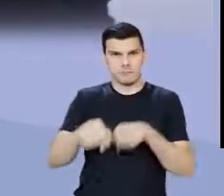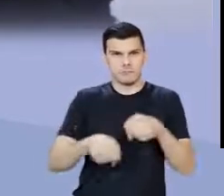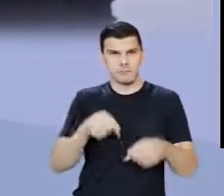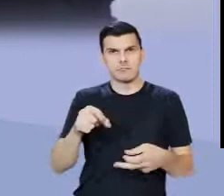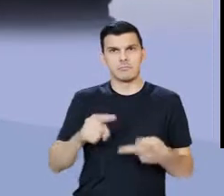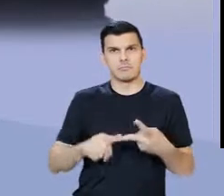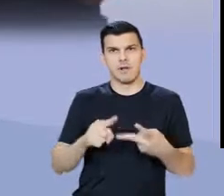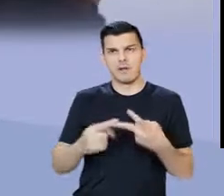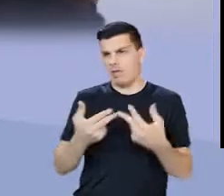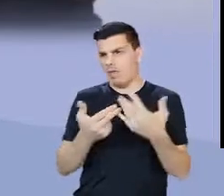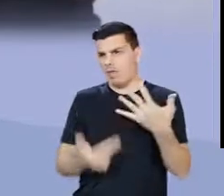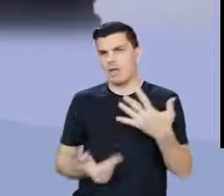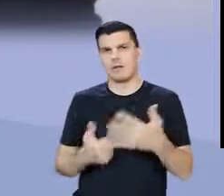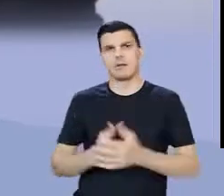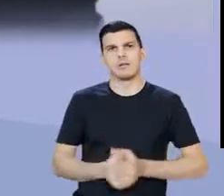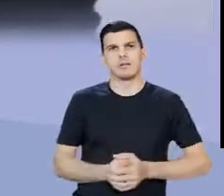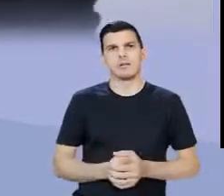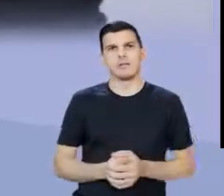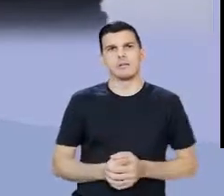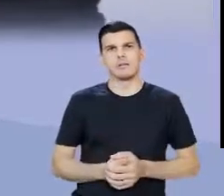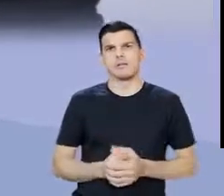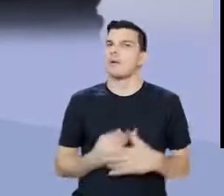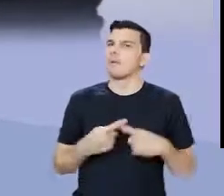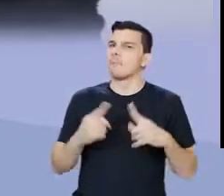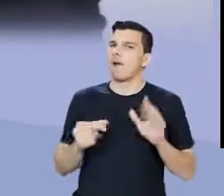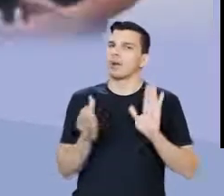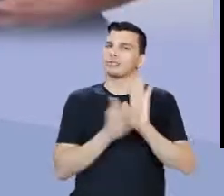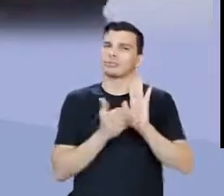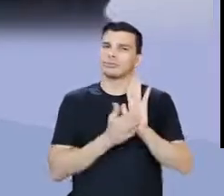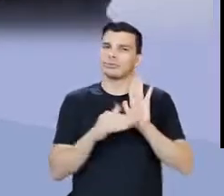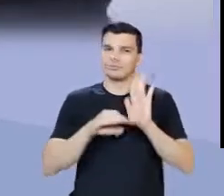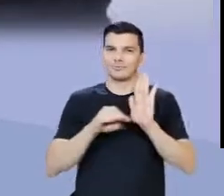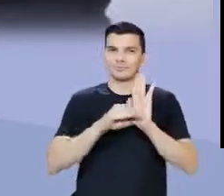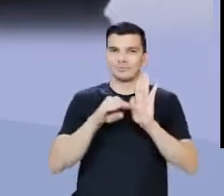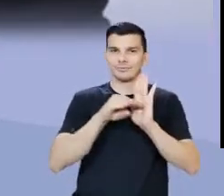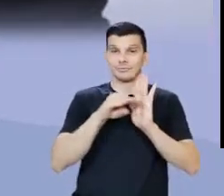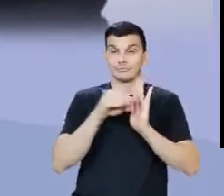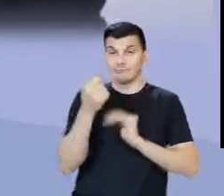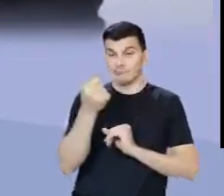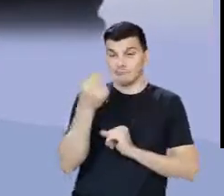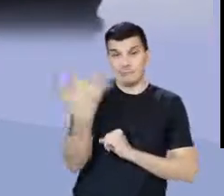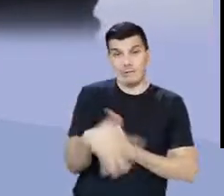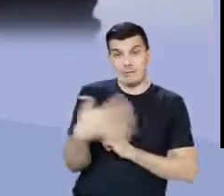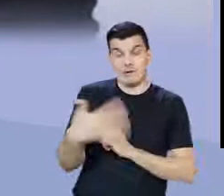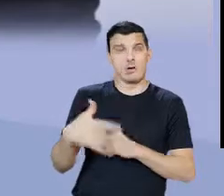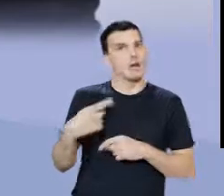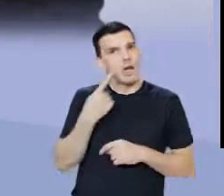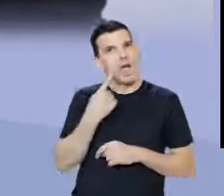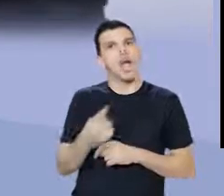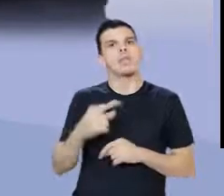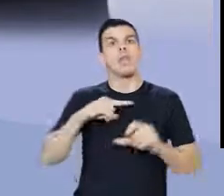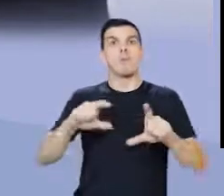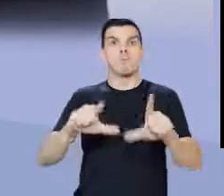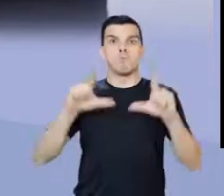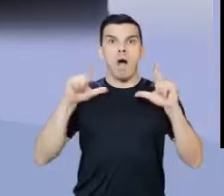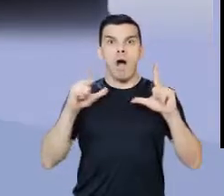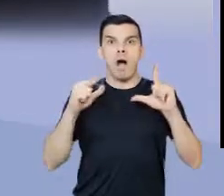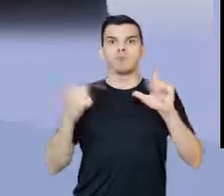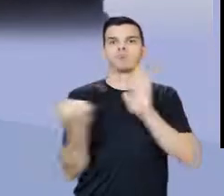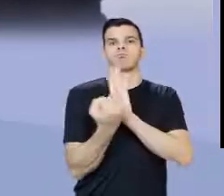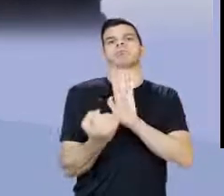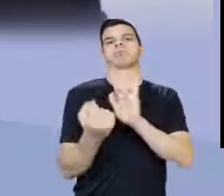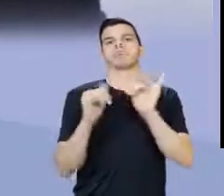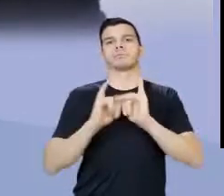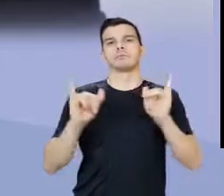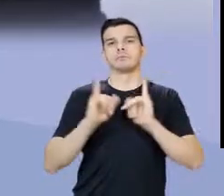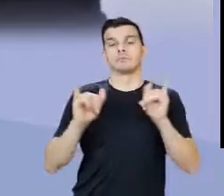de bicicleta, segurava um guarda-sol e uma mochila sem alça, mas esses produtos todos superfaturados. E aí tem um escândalo